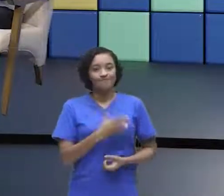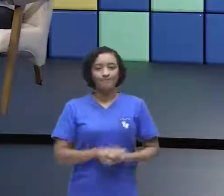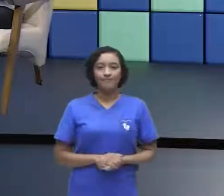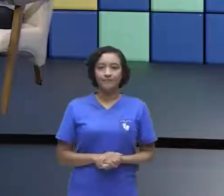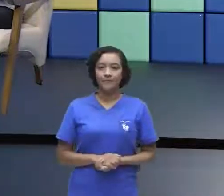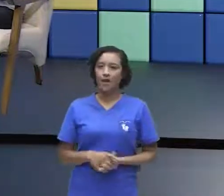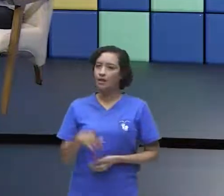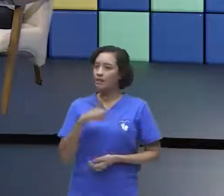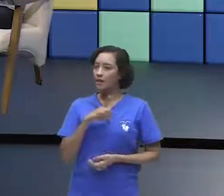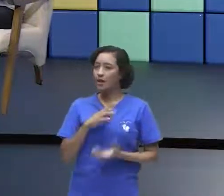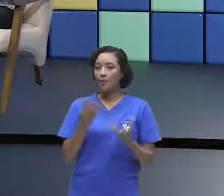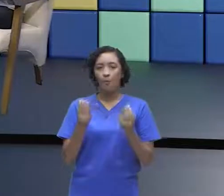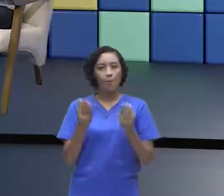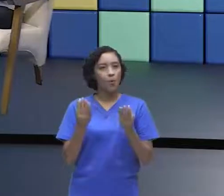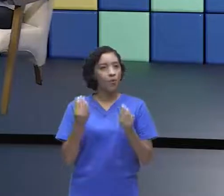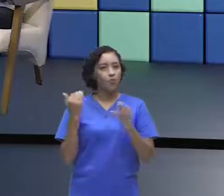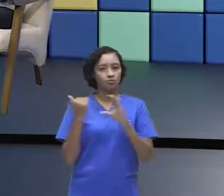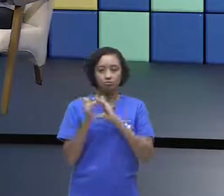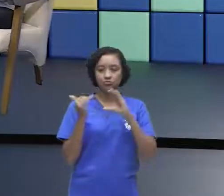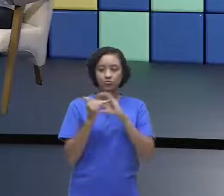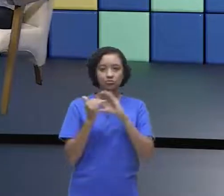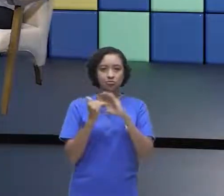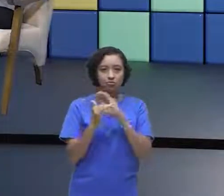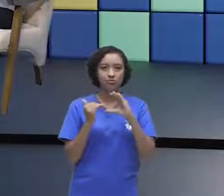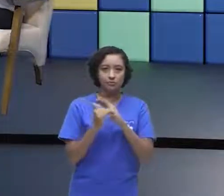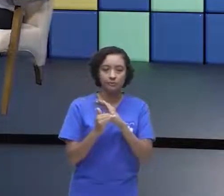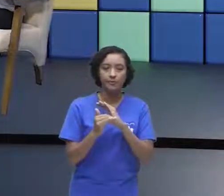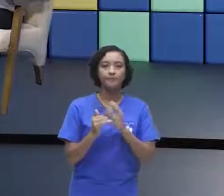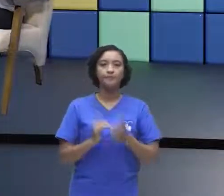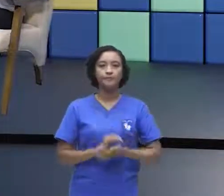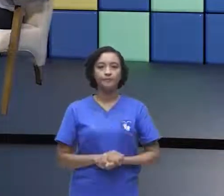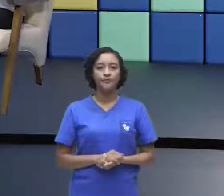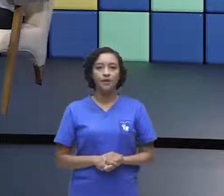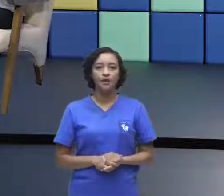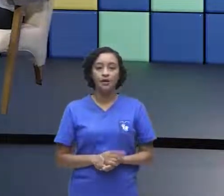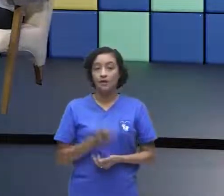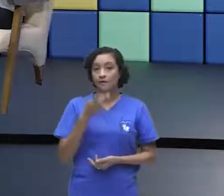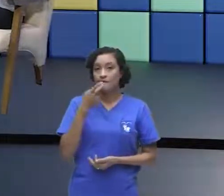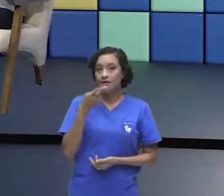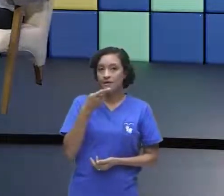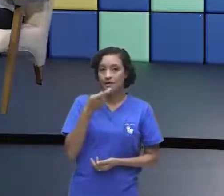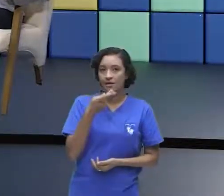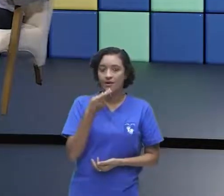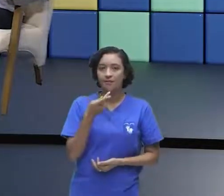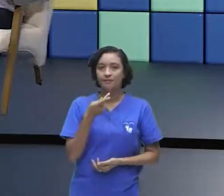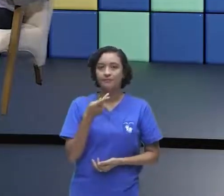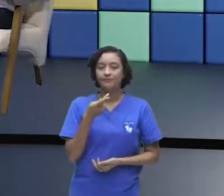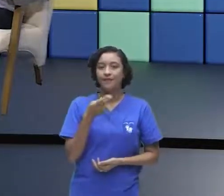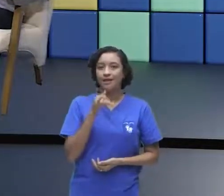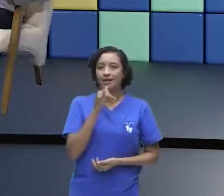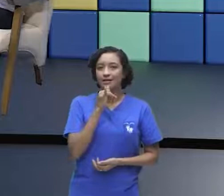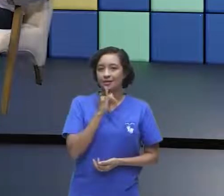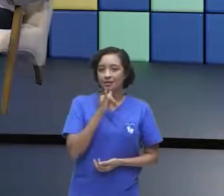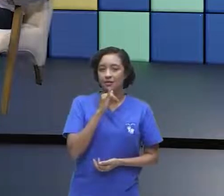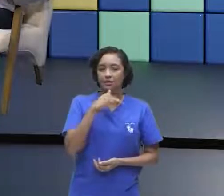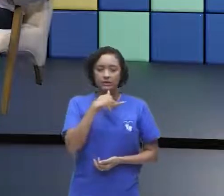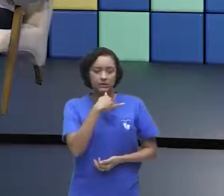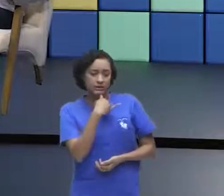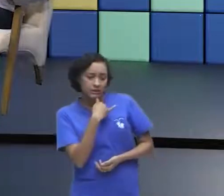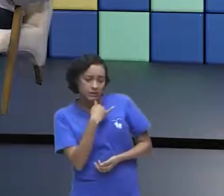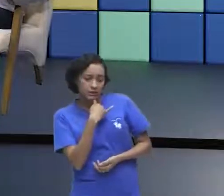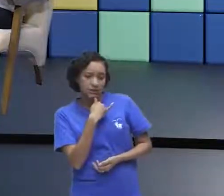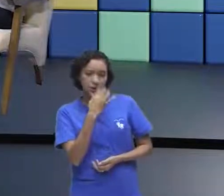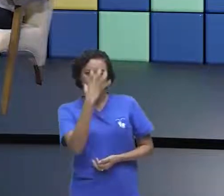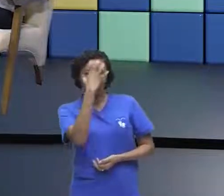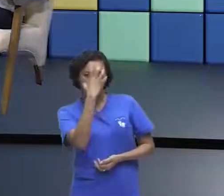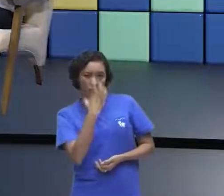comentários aqui, eu estou acompanhando, em relação a justamente isso, de dizer que na maioria deles, quando eles estão tristes, com raivas, eles